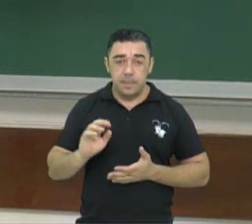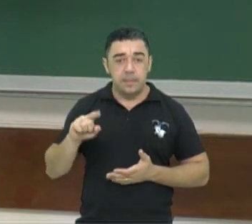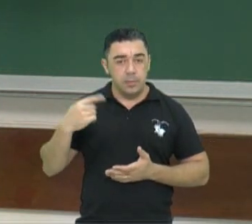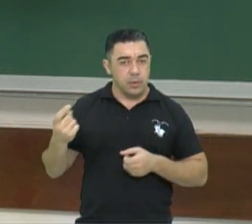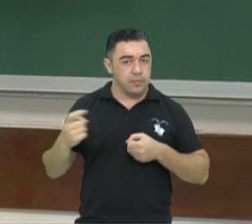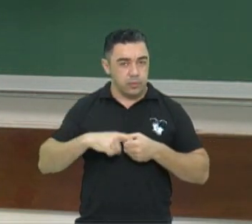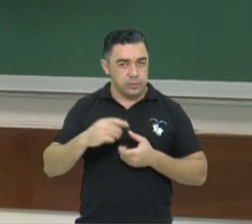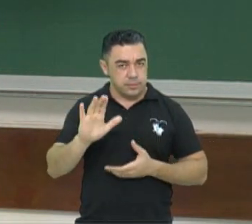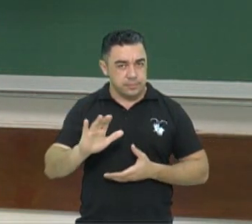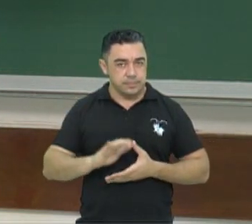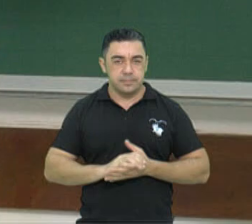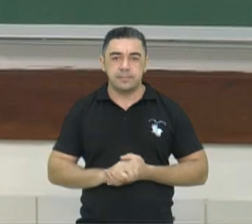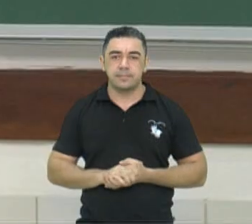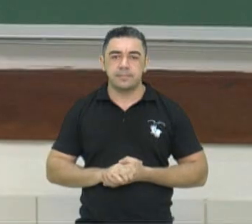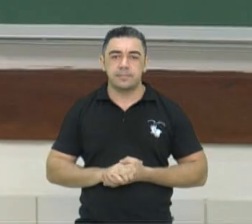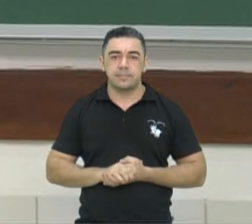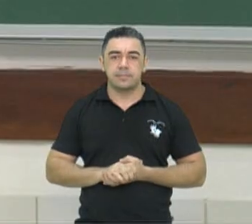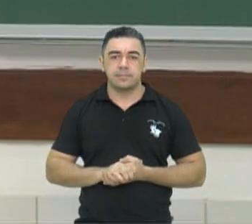nós já voltamos.